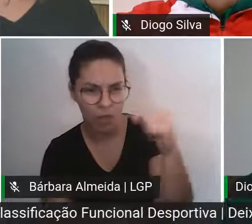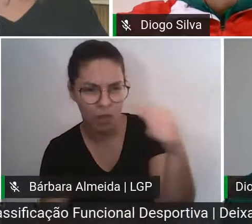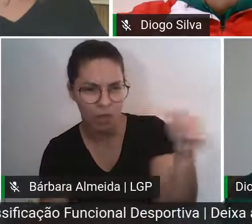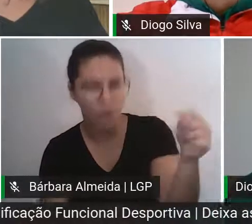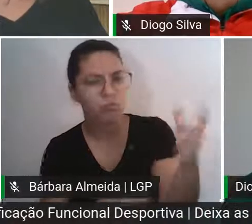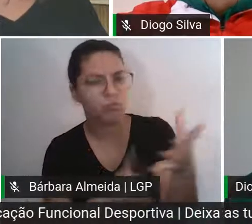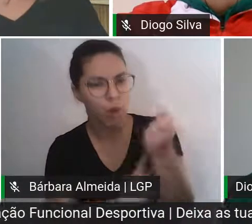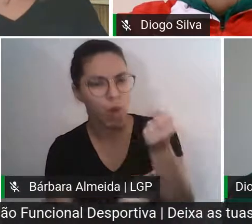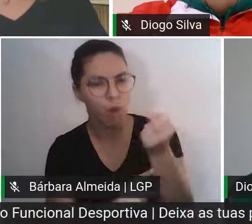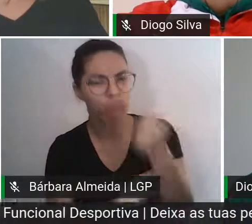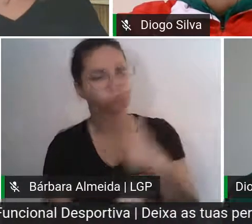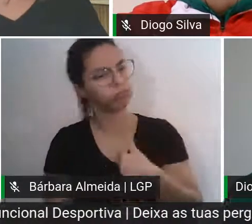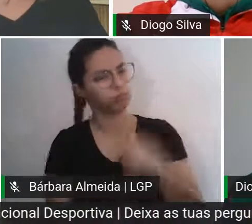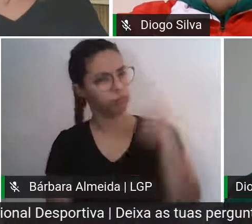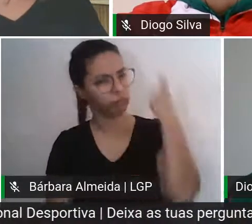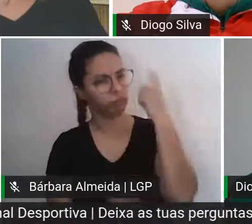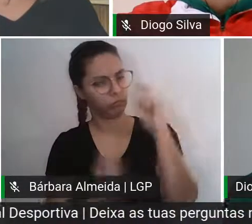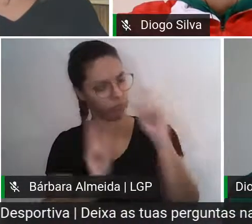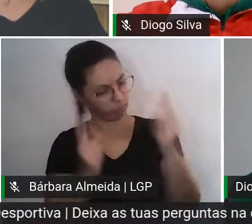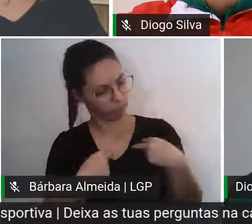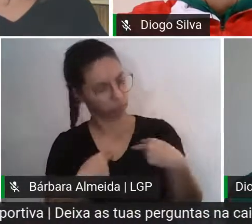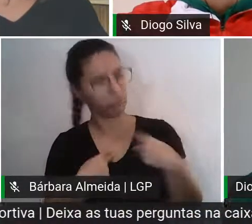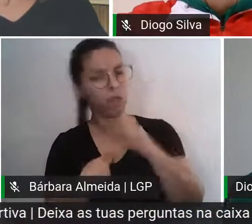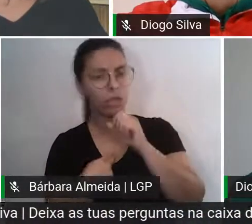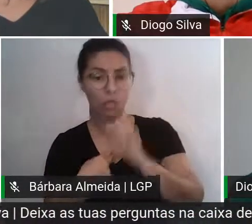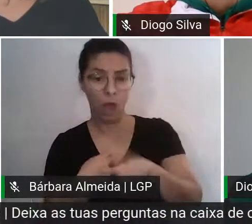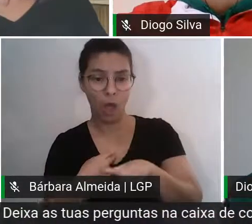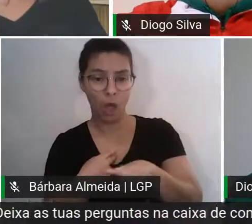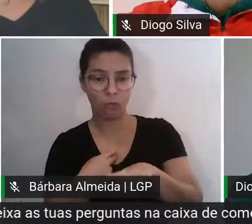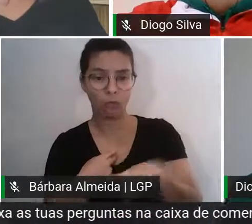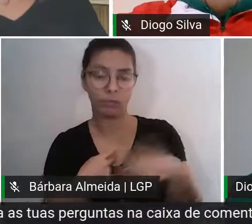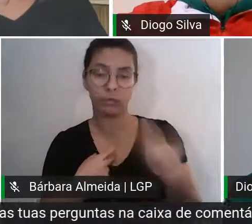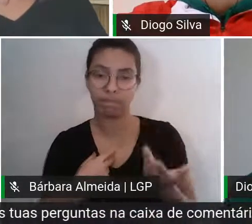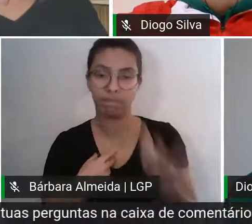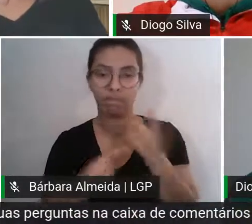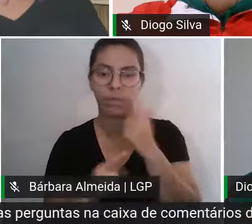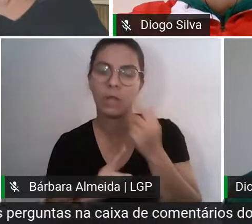que eu comecei a fazer a competição nacional.